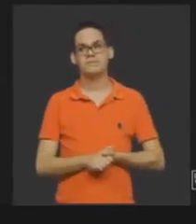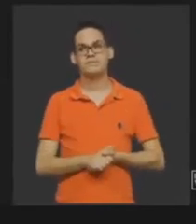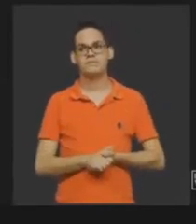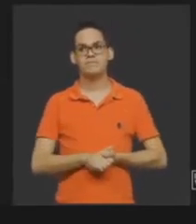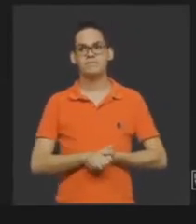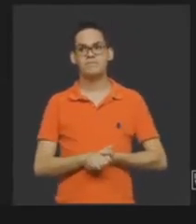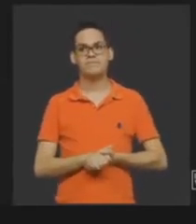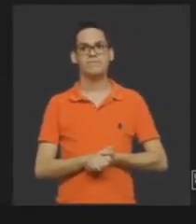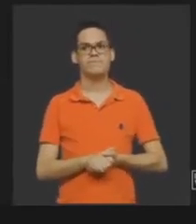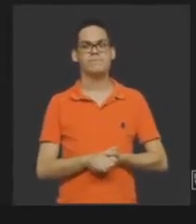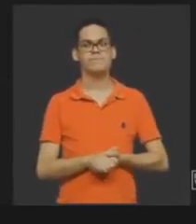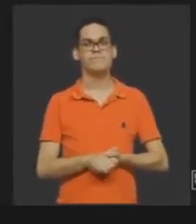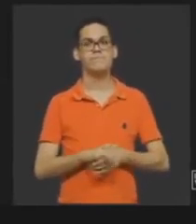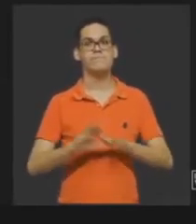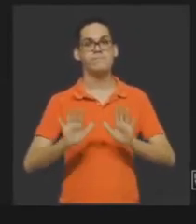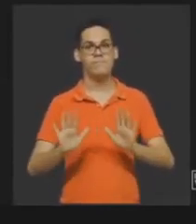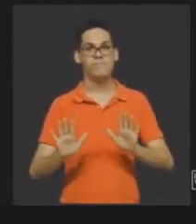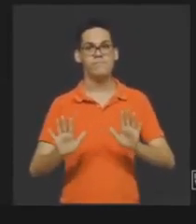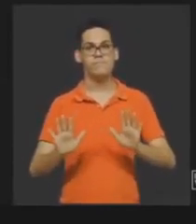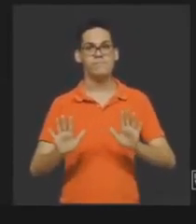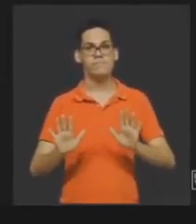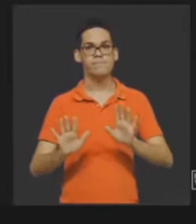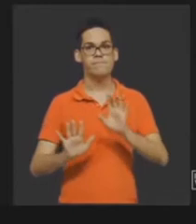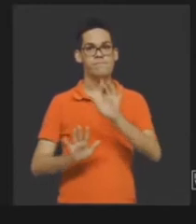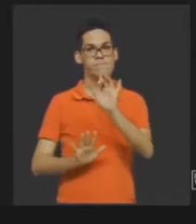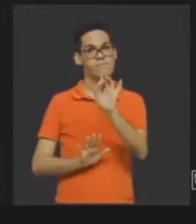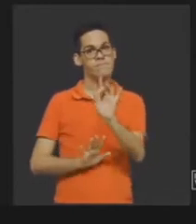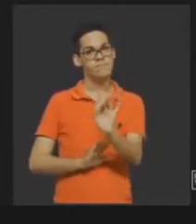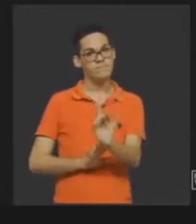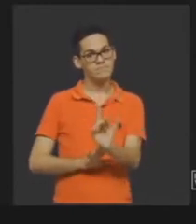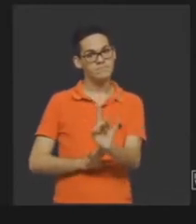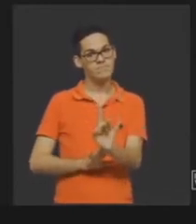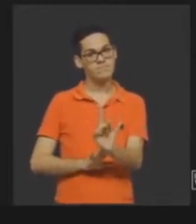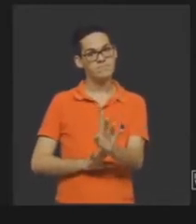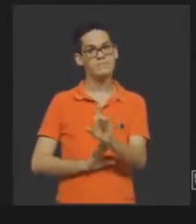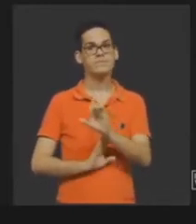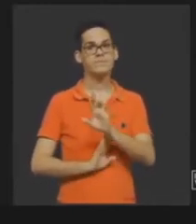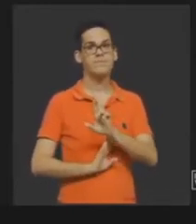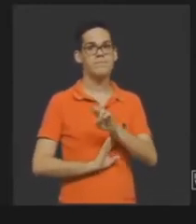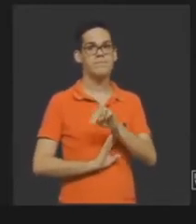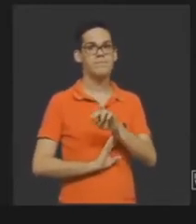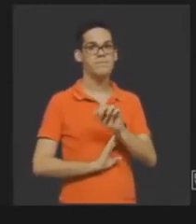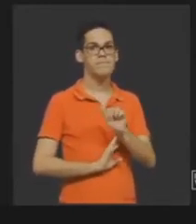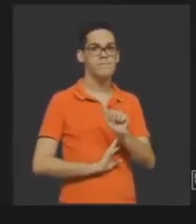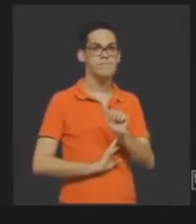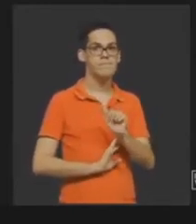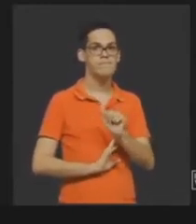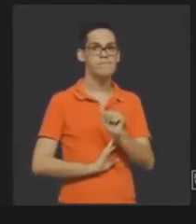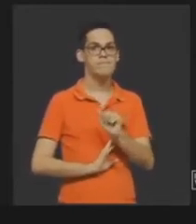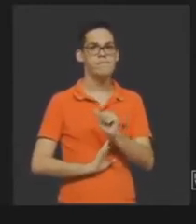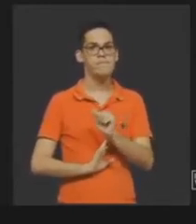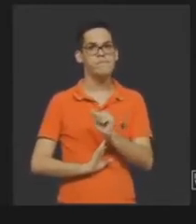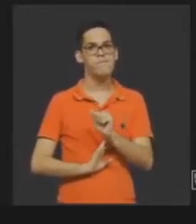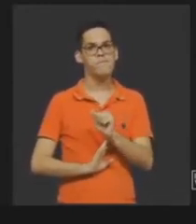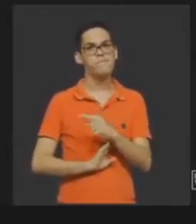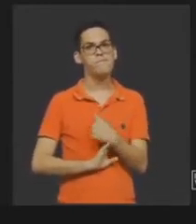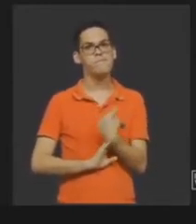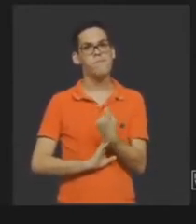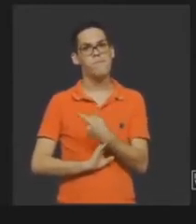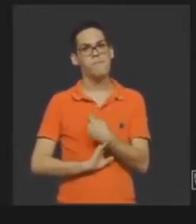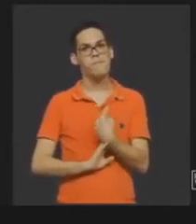RNA. Mas é somente na forma de RNA que esse código poderá ser traduzido em